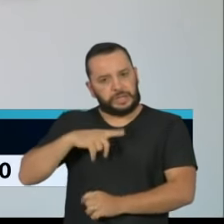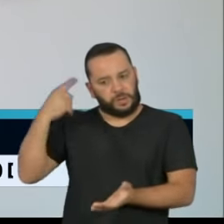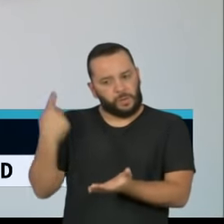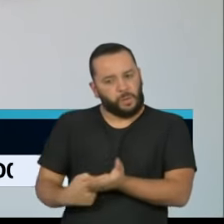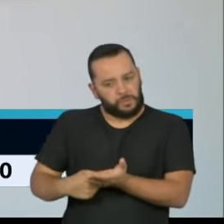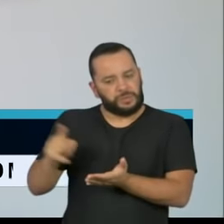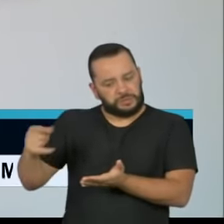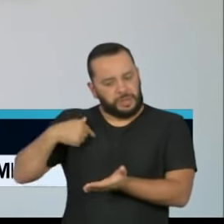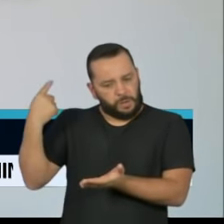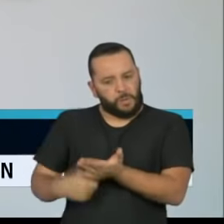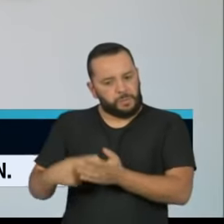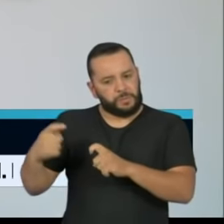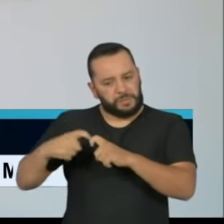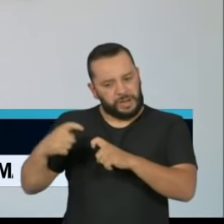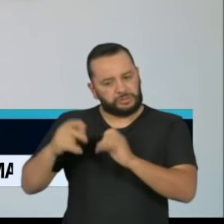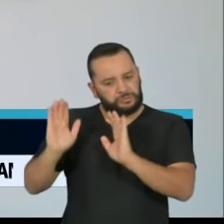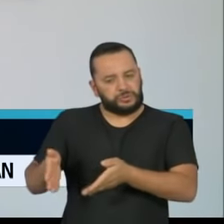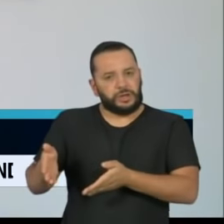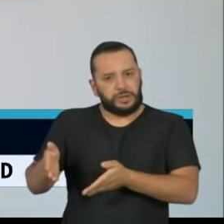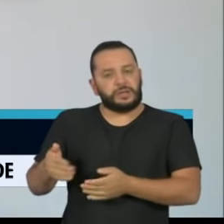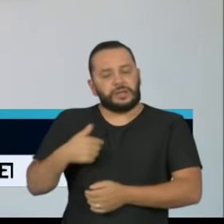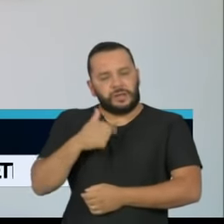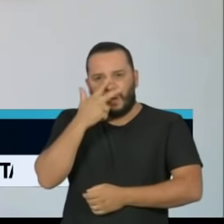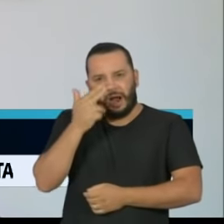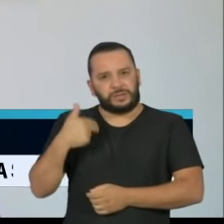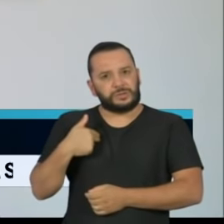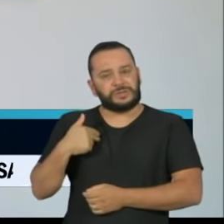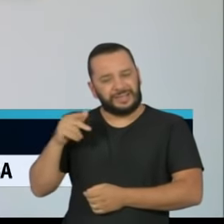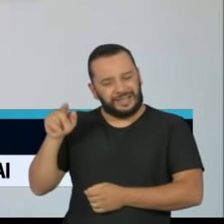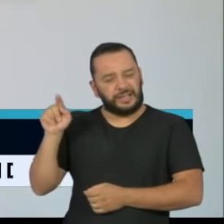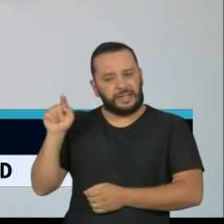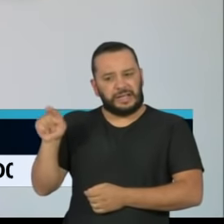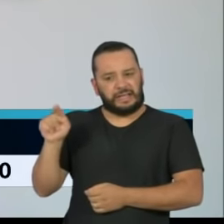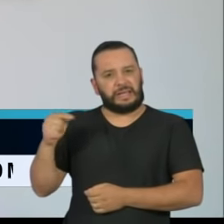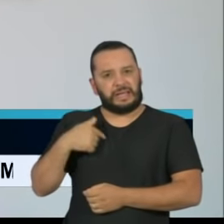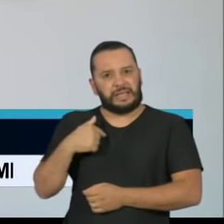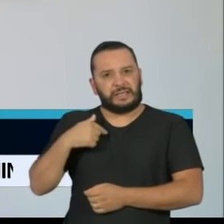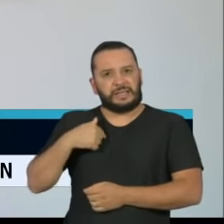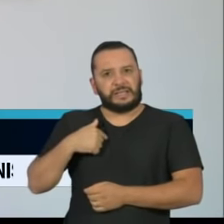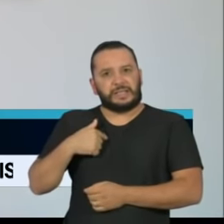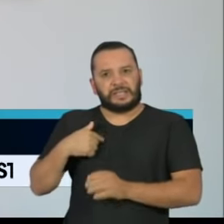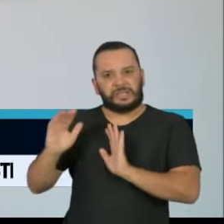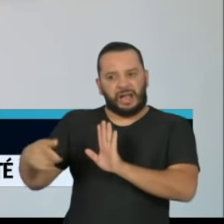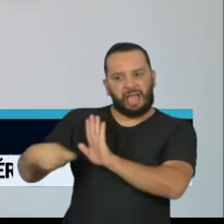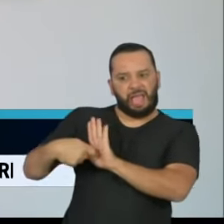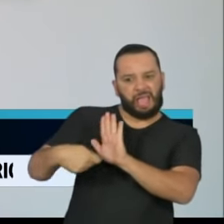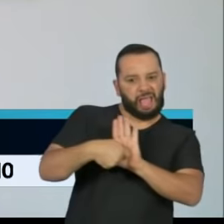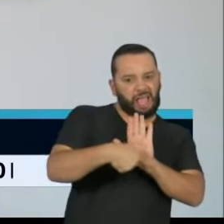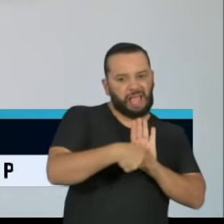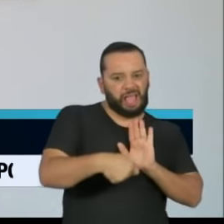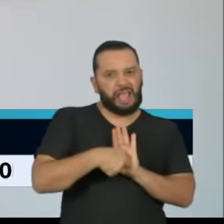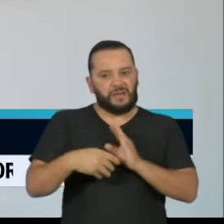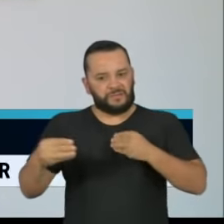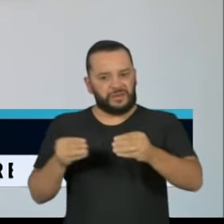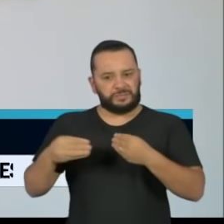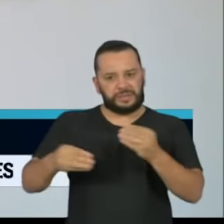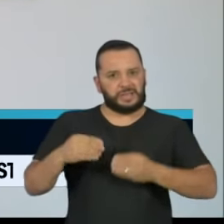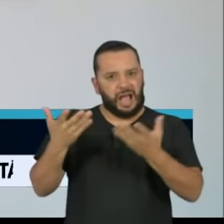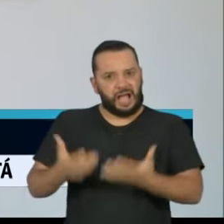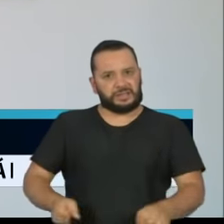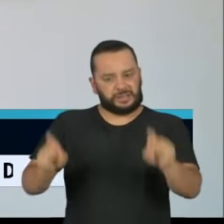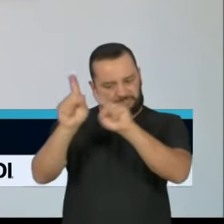médico. E diante da situação, eu acho difícil, penso que é difícil, que ele venha ceder a pressões políticas, ainda que,